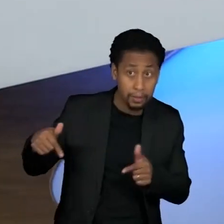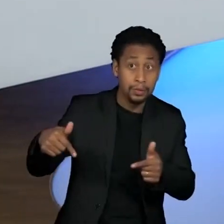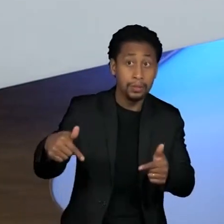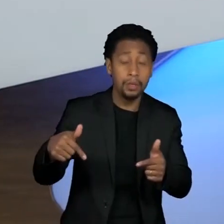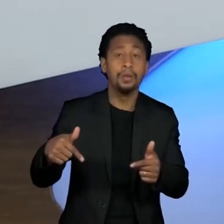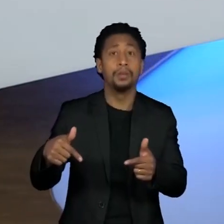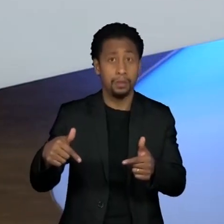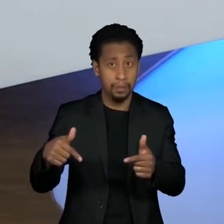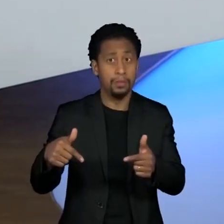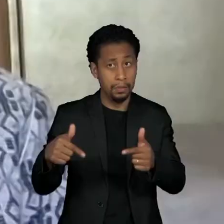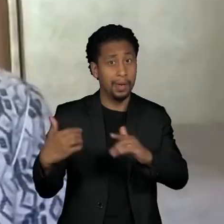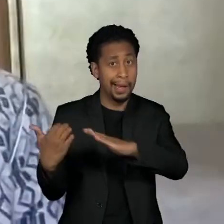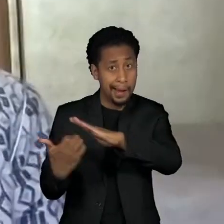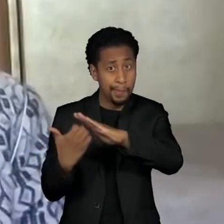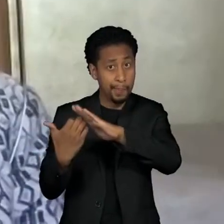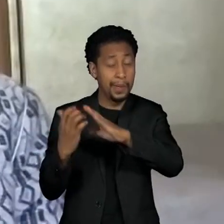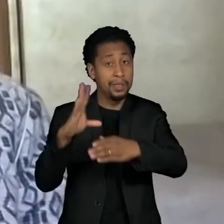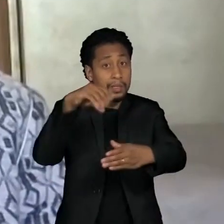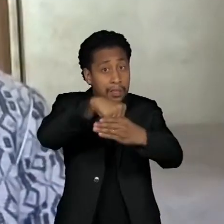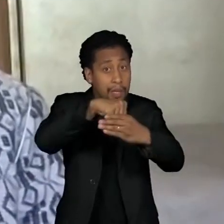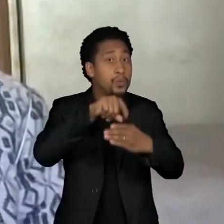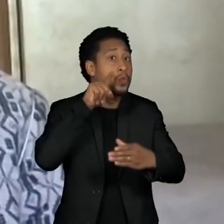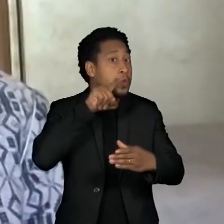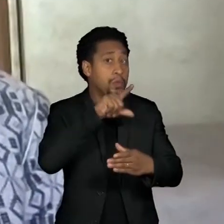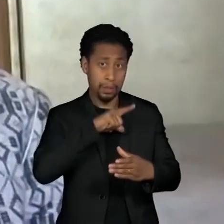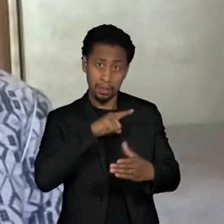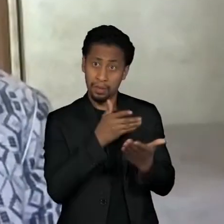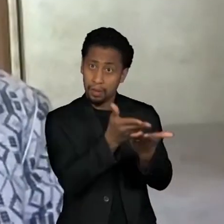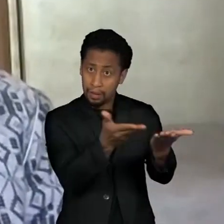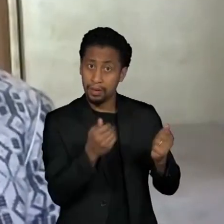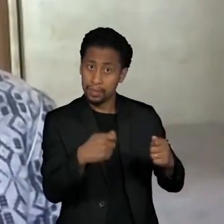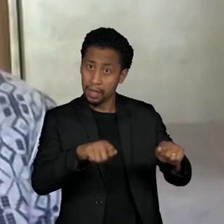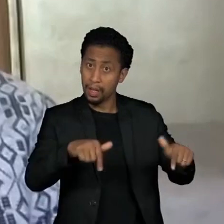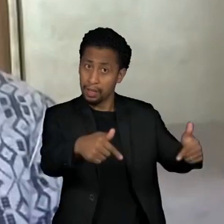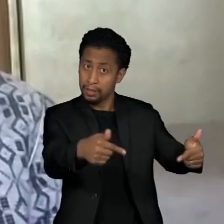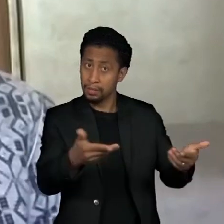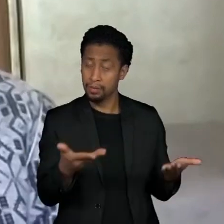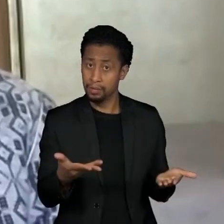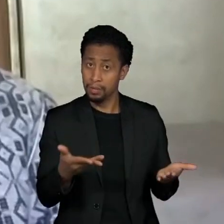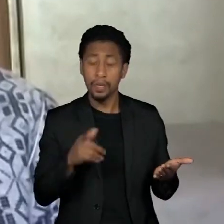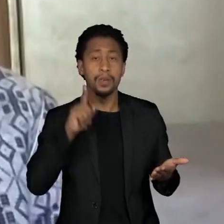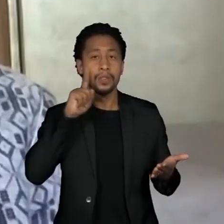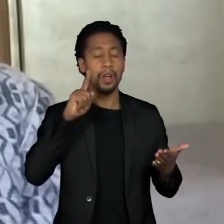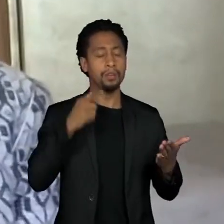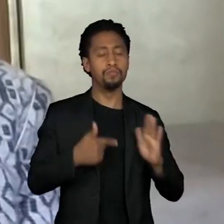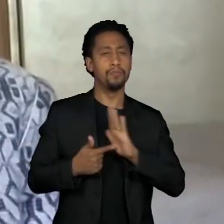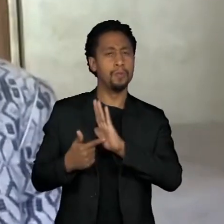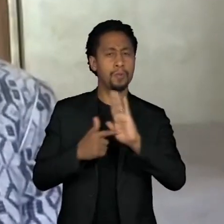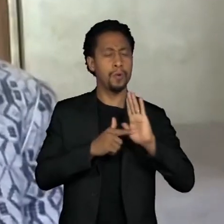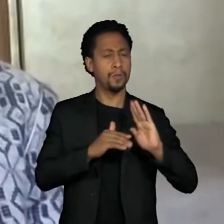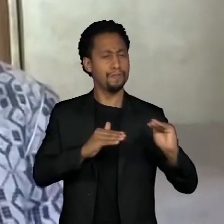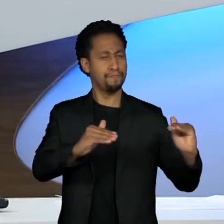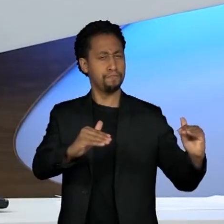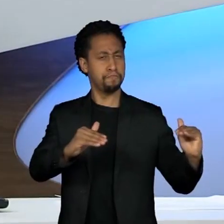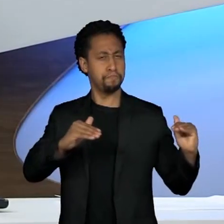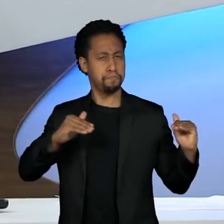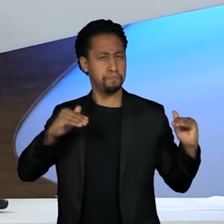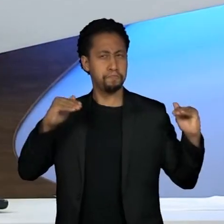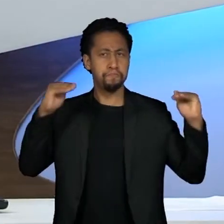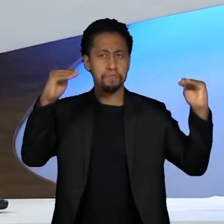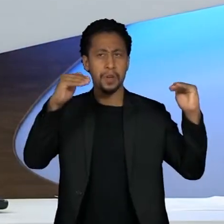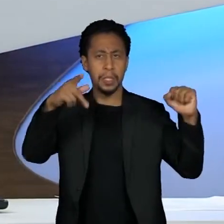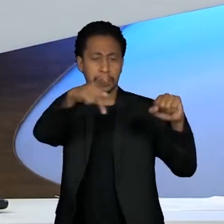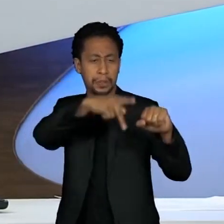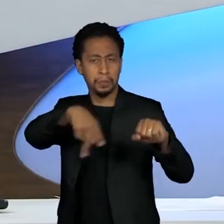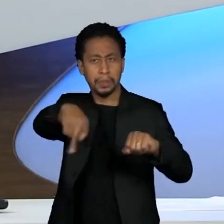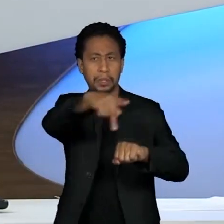sediadas no país. Os Estados Unidos gostam de se colocar no cenário mundial como o país que tem a missão de levar a